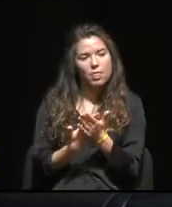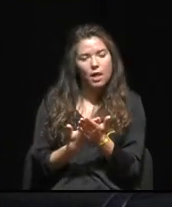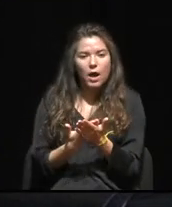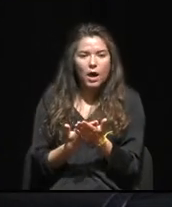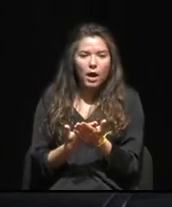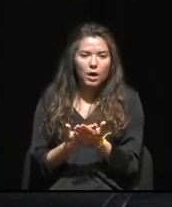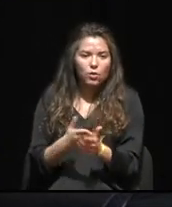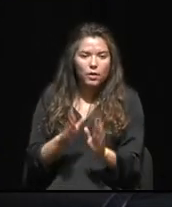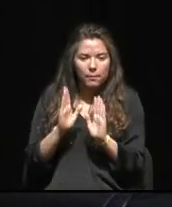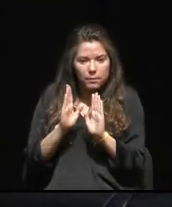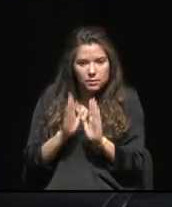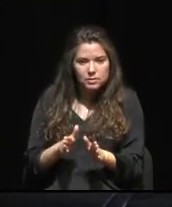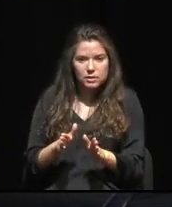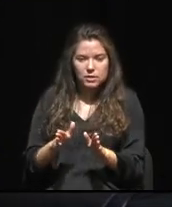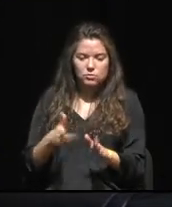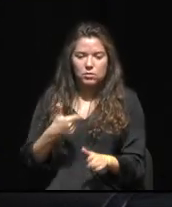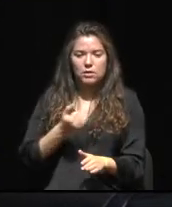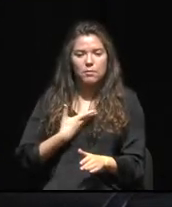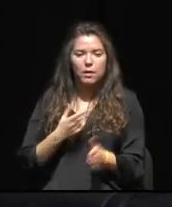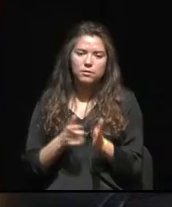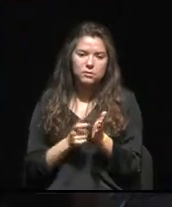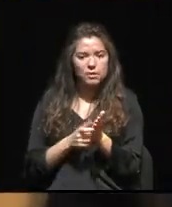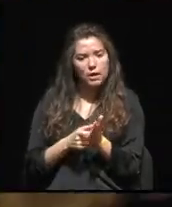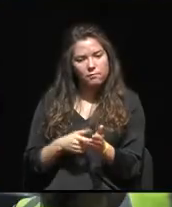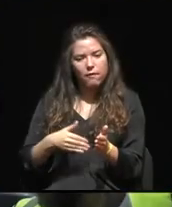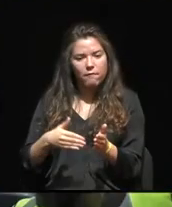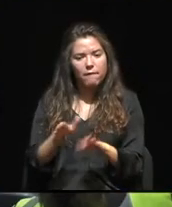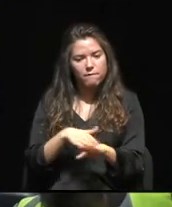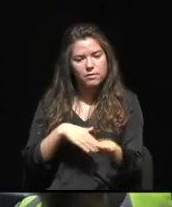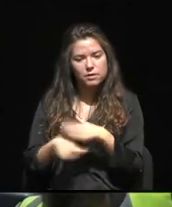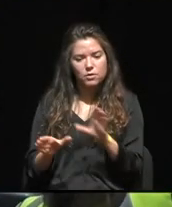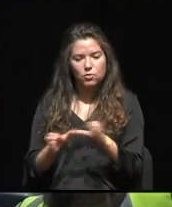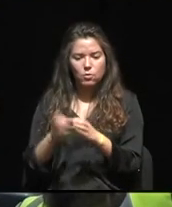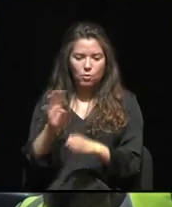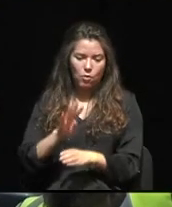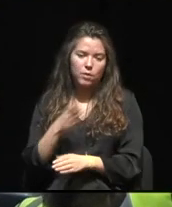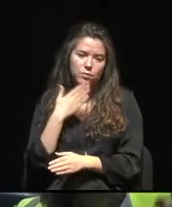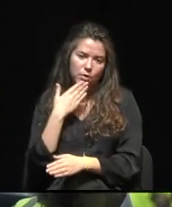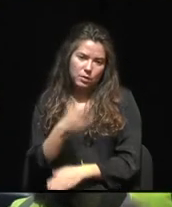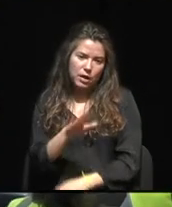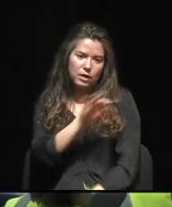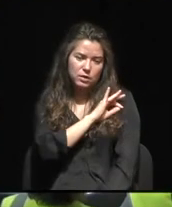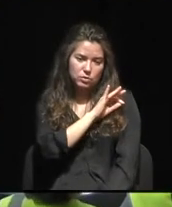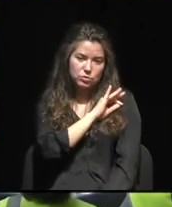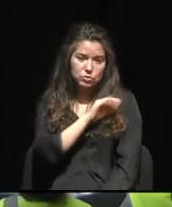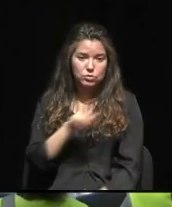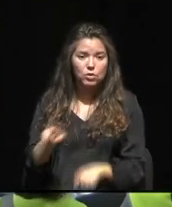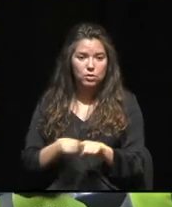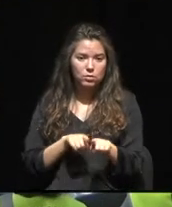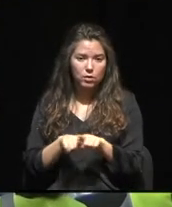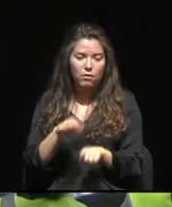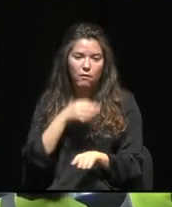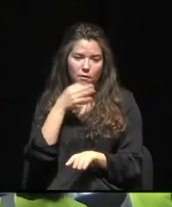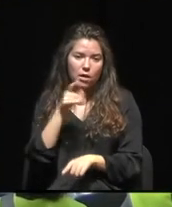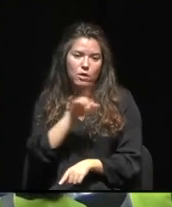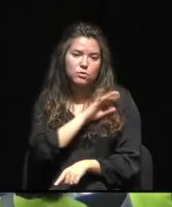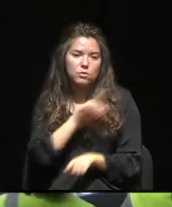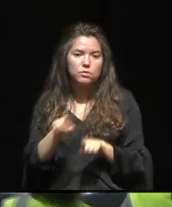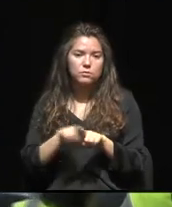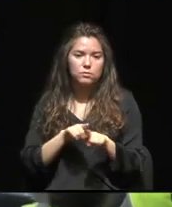faremos por isso também na quarta comissão muito obrigada obrigada senhor deputada e a palavra ao senhor Deputado Bruno mascaranhas